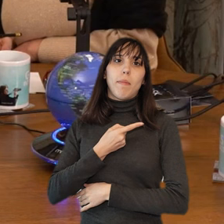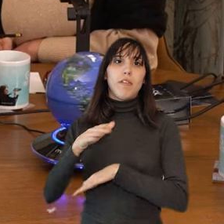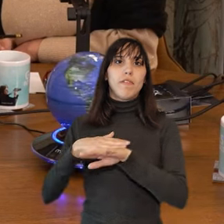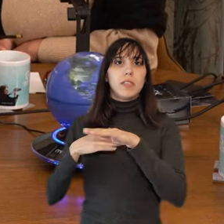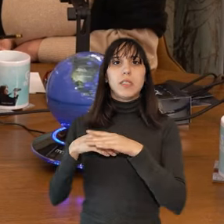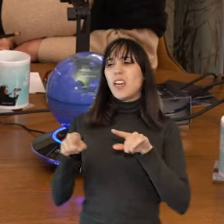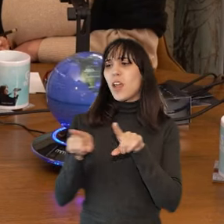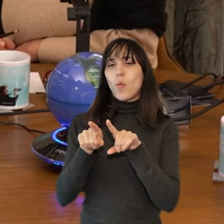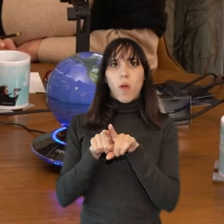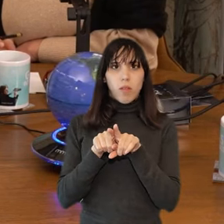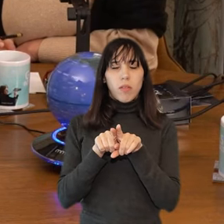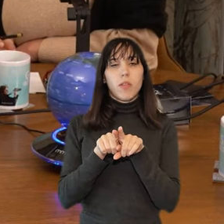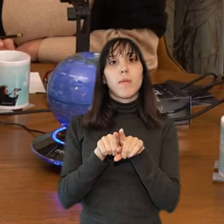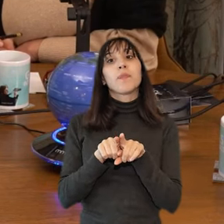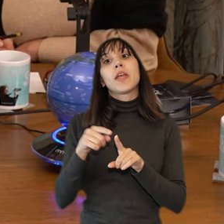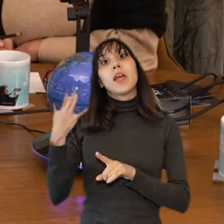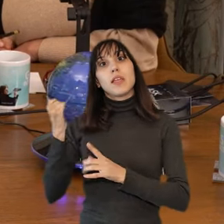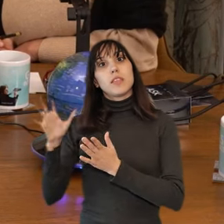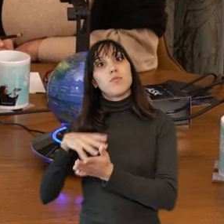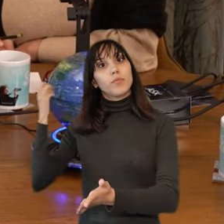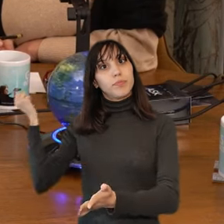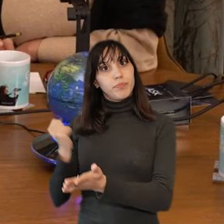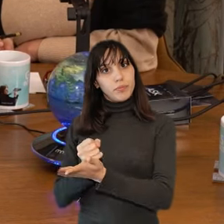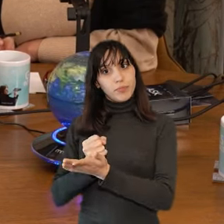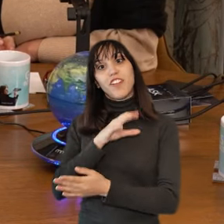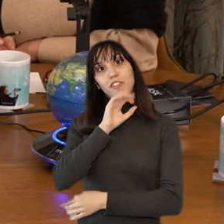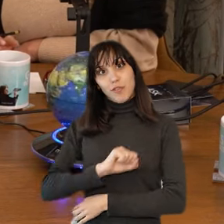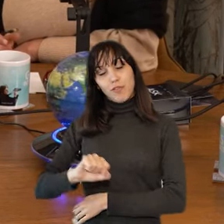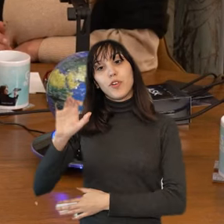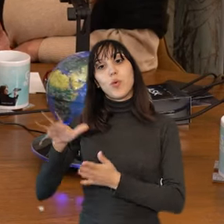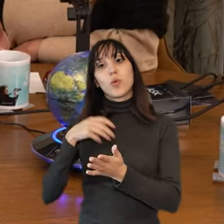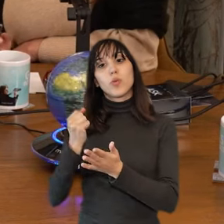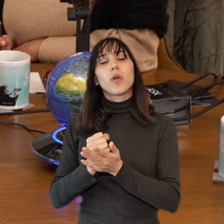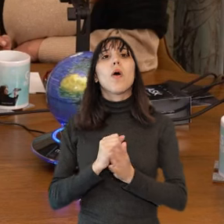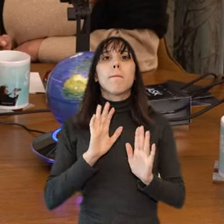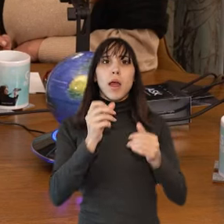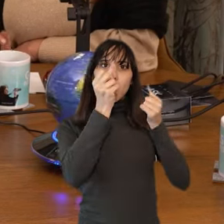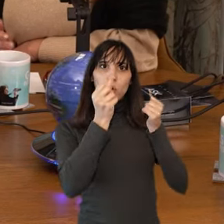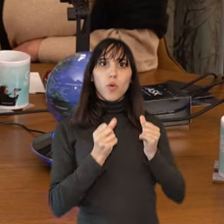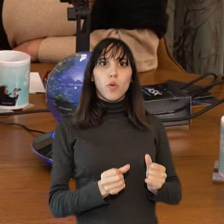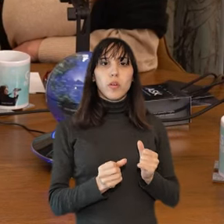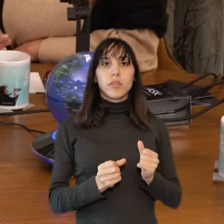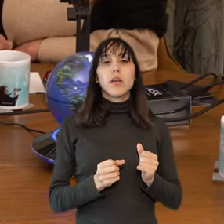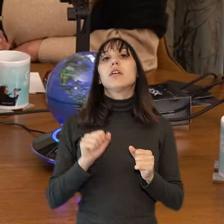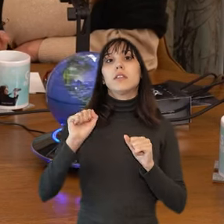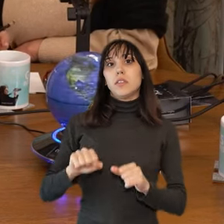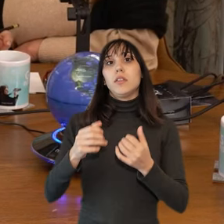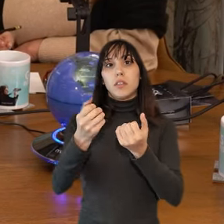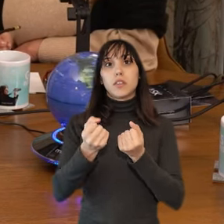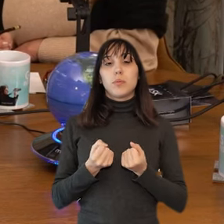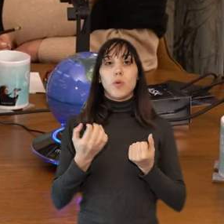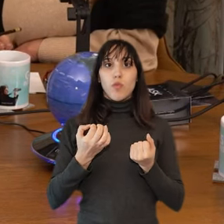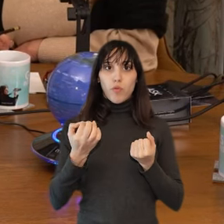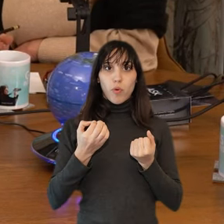é portanto eh o 12 está concluído o teu filho concluiu mas recebe uma nota recebeu rece o seu trrp o